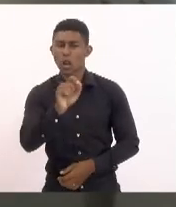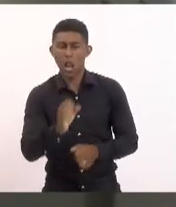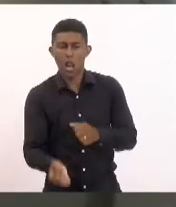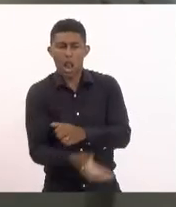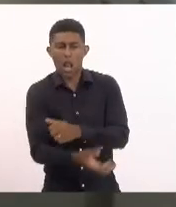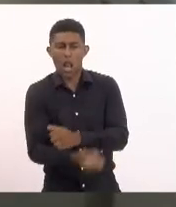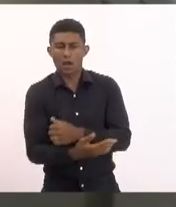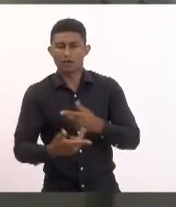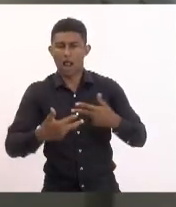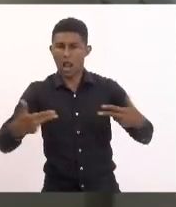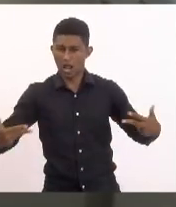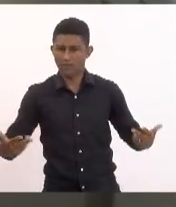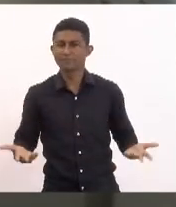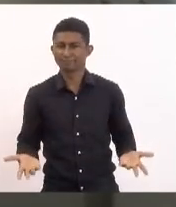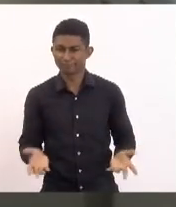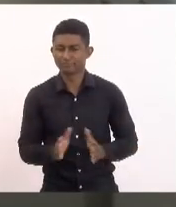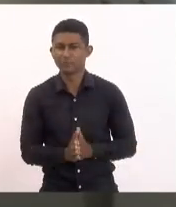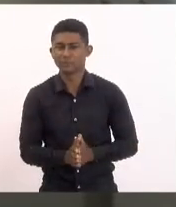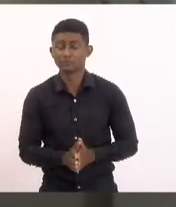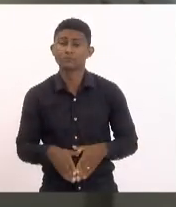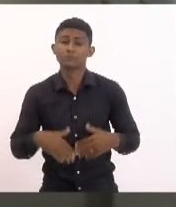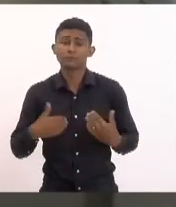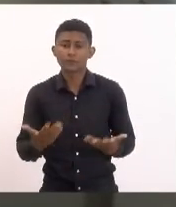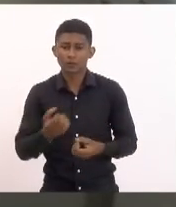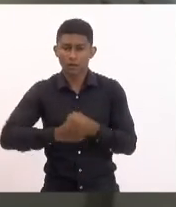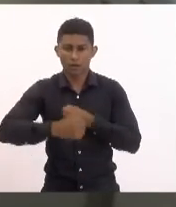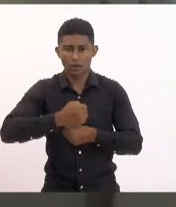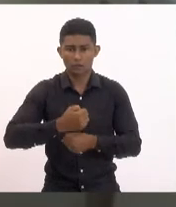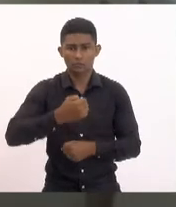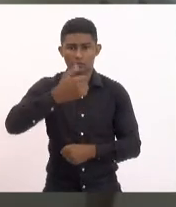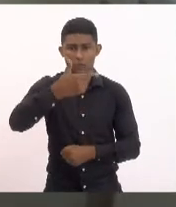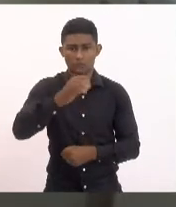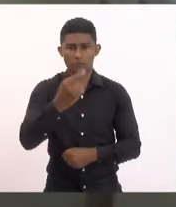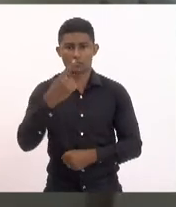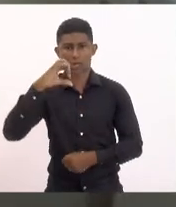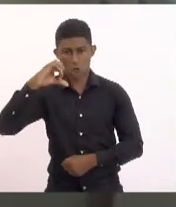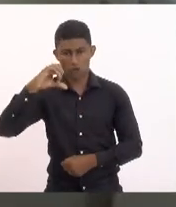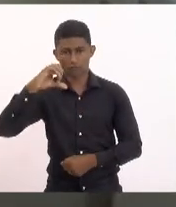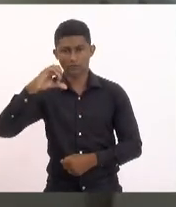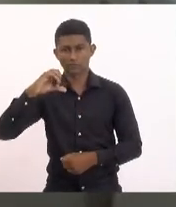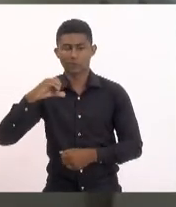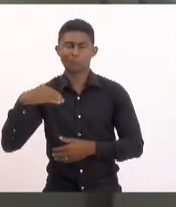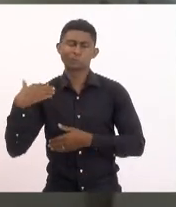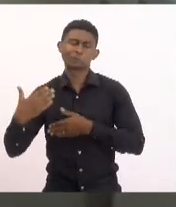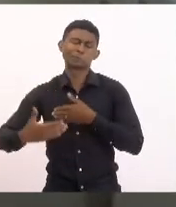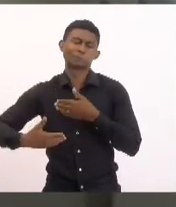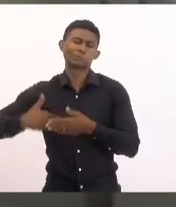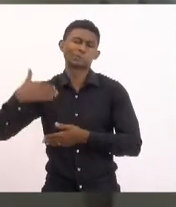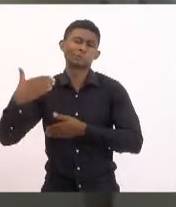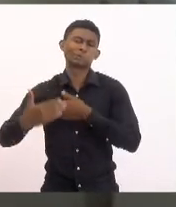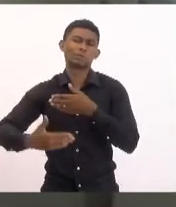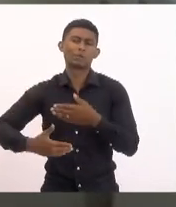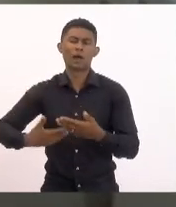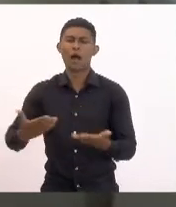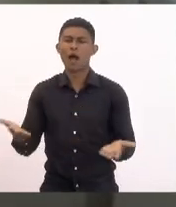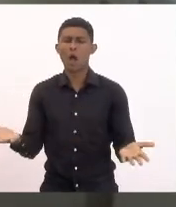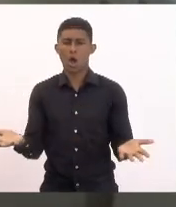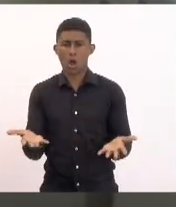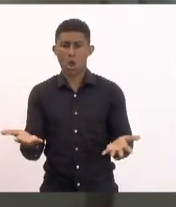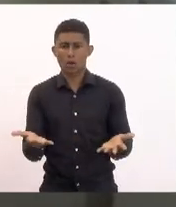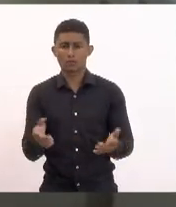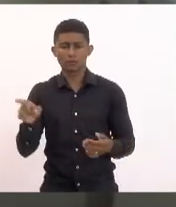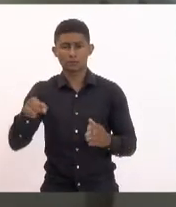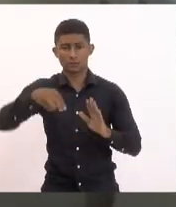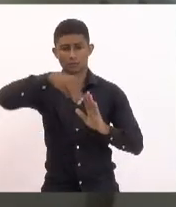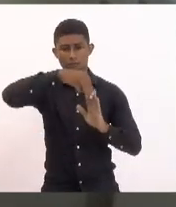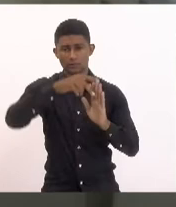área. Bom, isto foi em 2019. De lá para cá, o Ministério Público